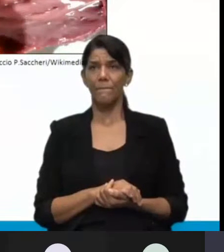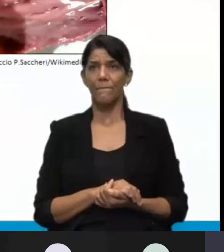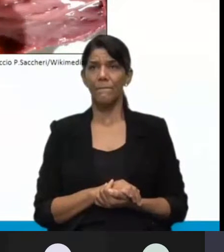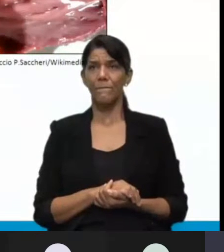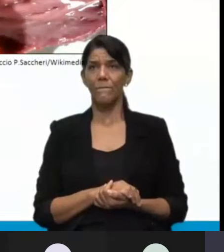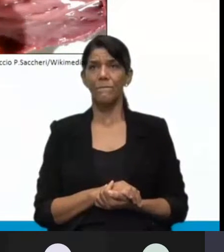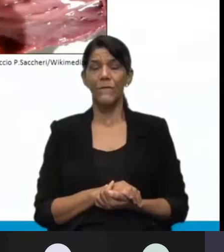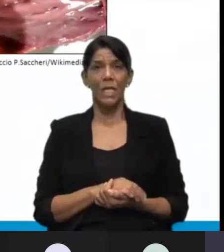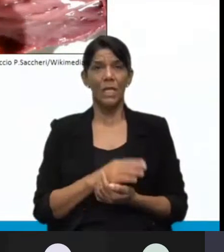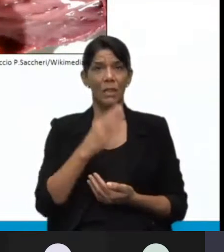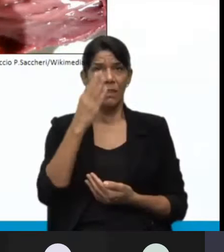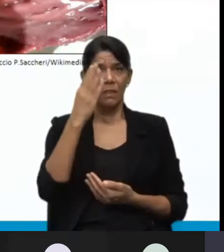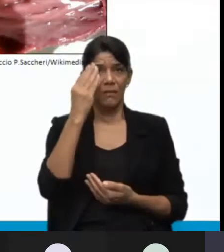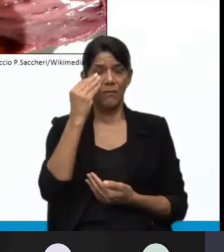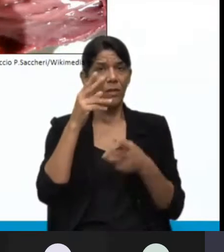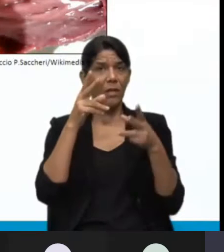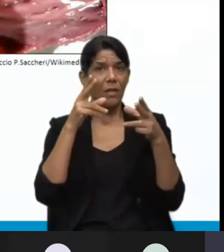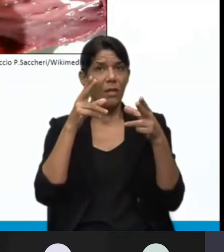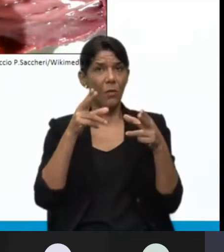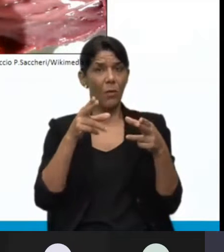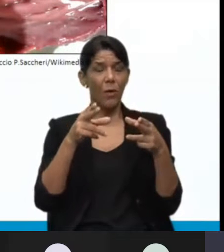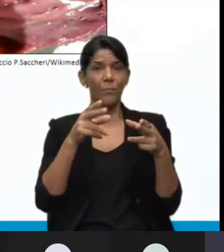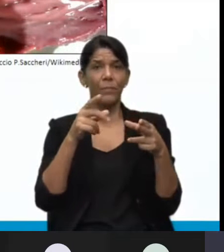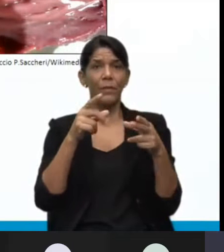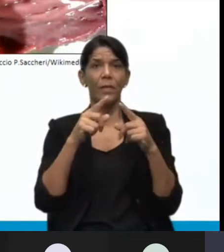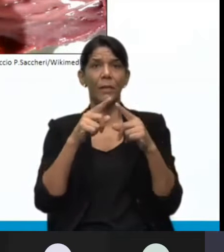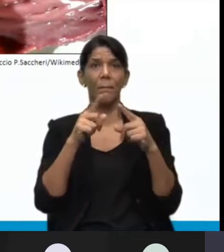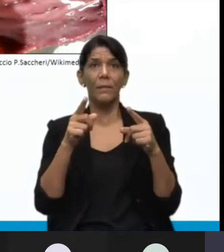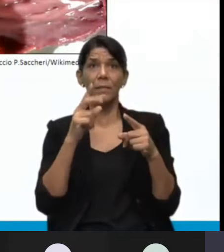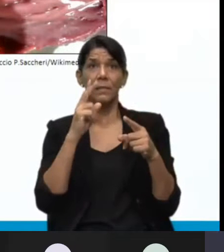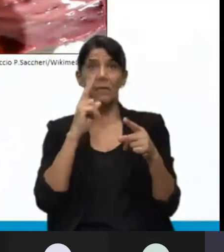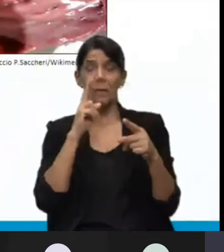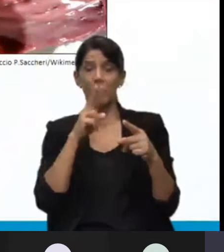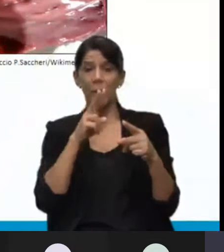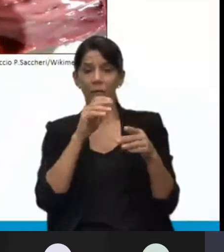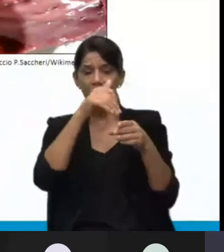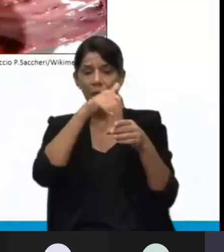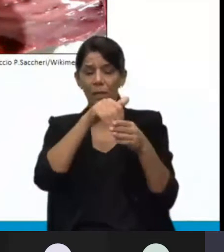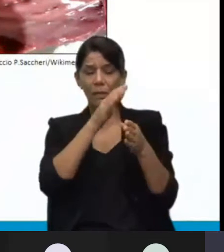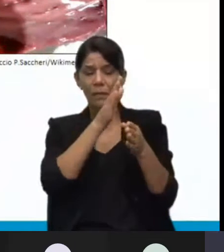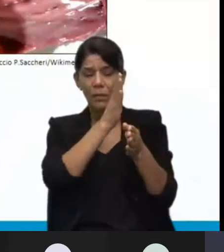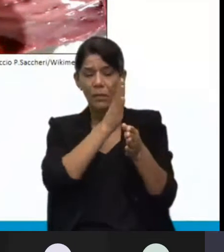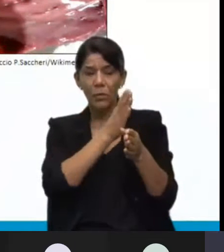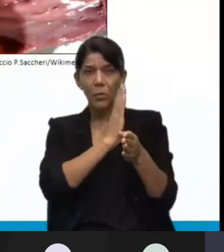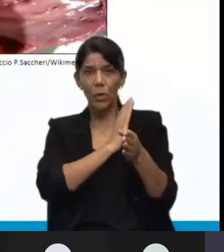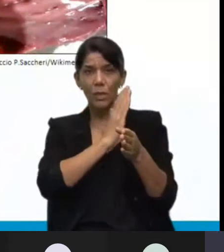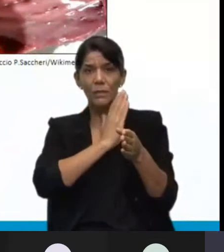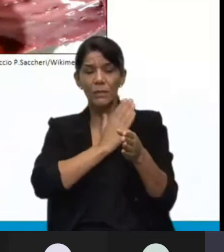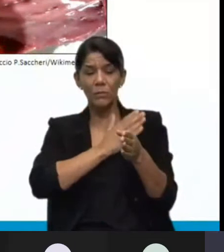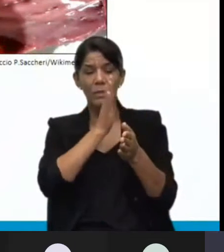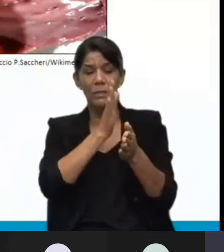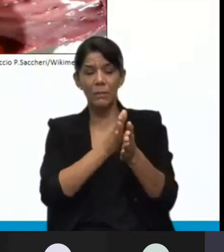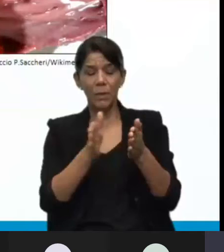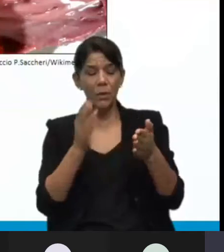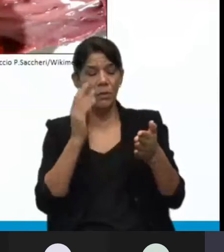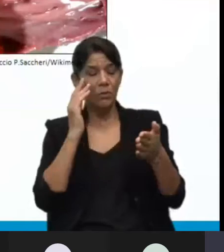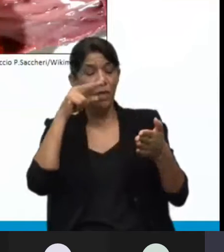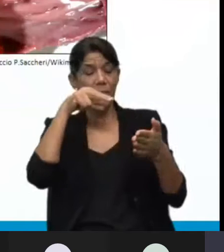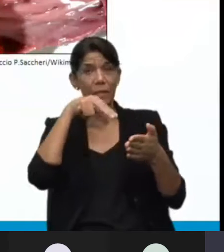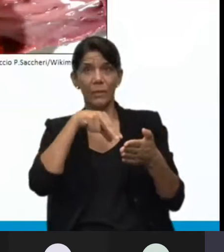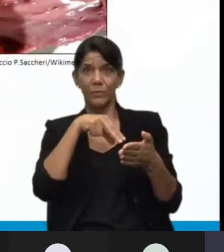a mesma foto, né? Só que uma foto mais em que a gente tem alguns outros detalhes que na outra a gente não consegue